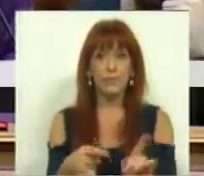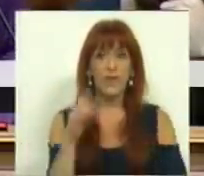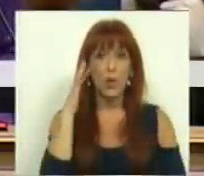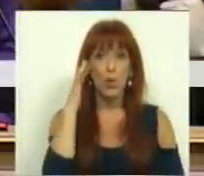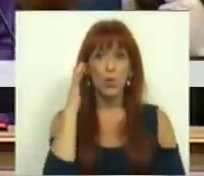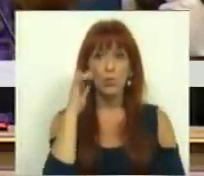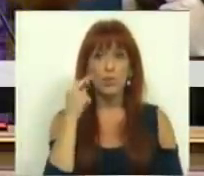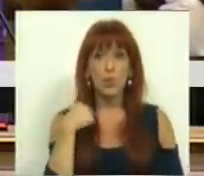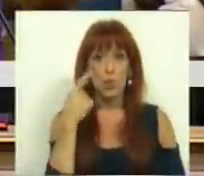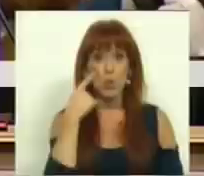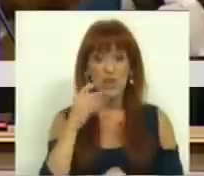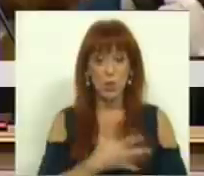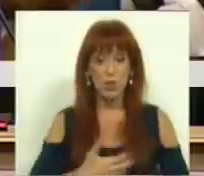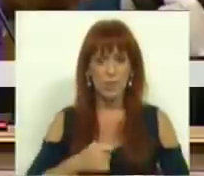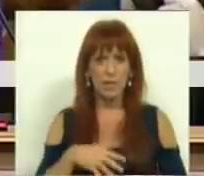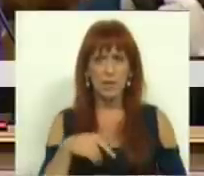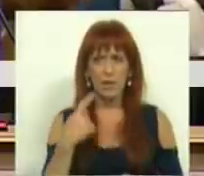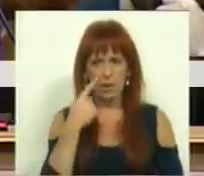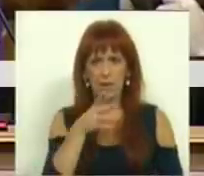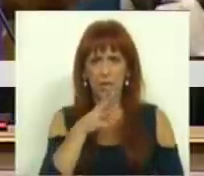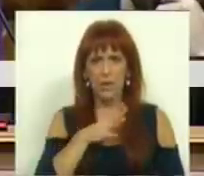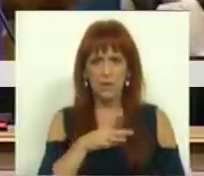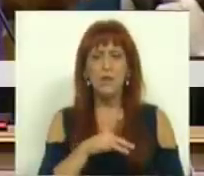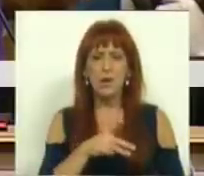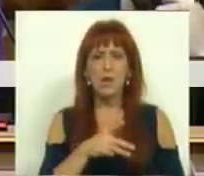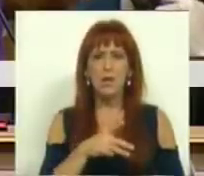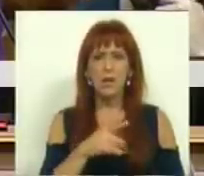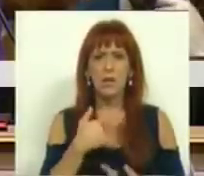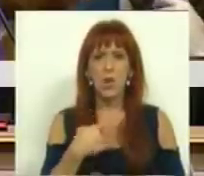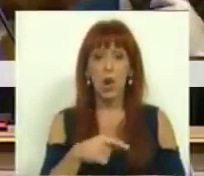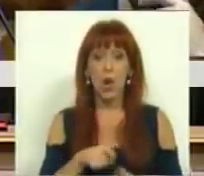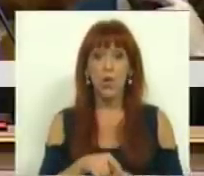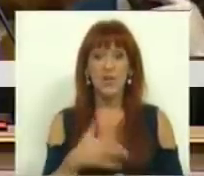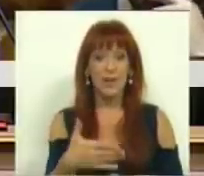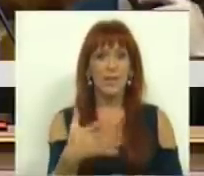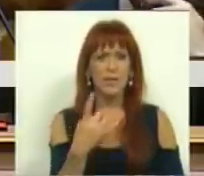Os números conhecidos do desemprego dão-nos nota que estamos nos